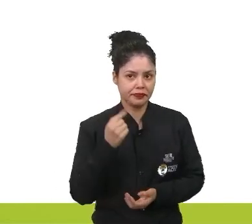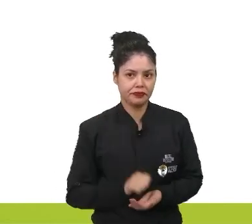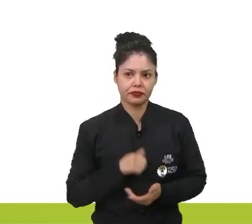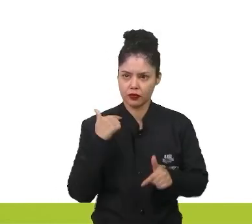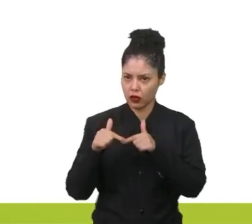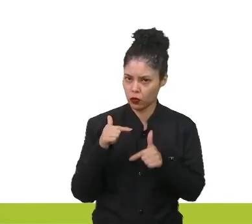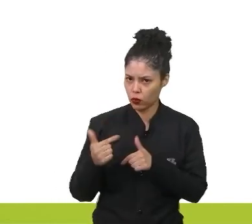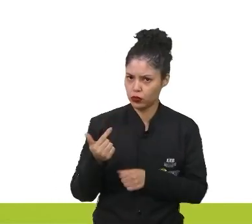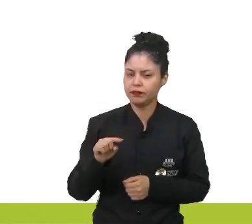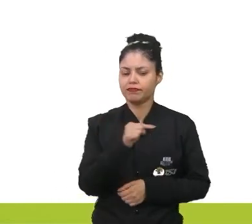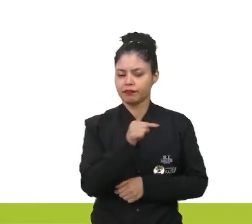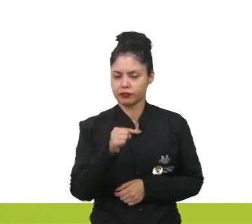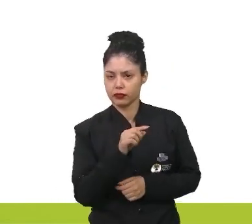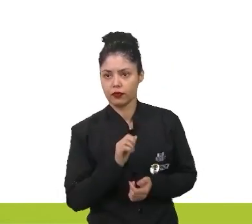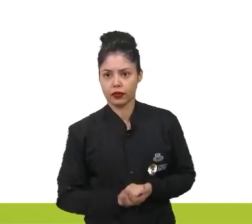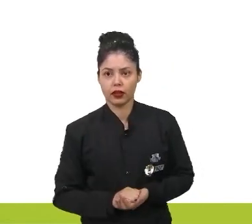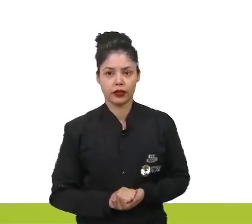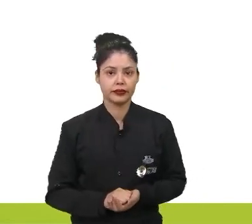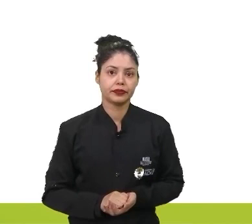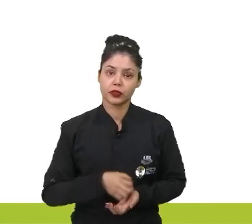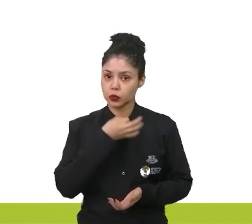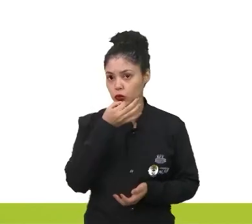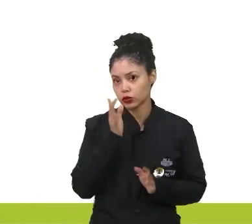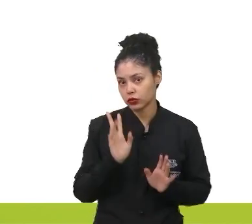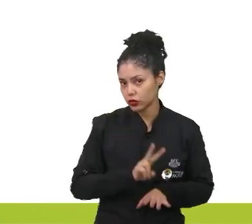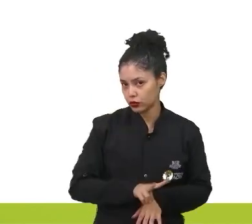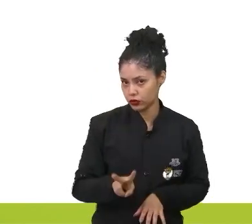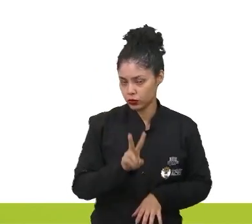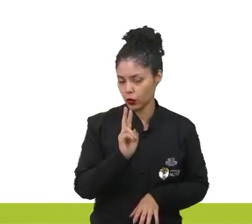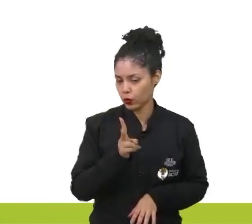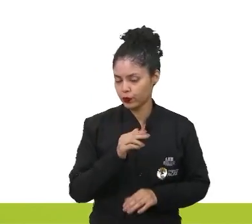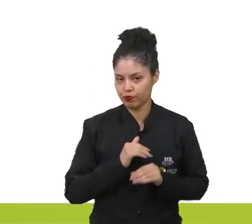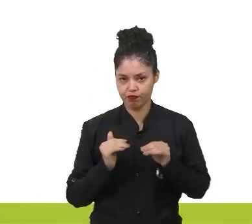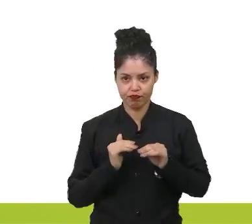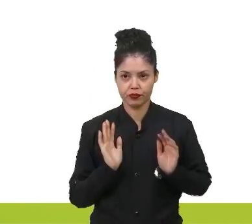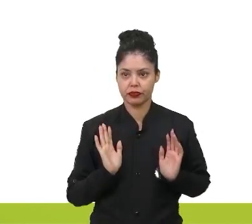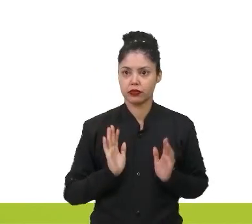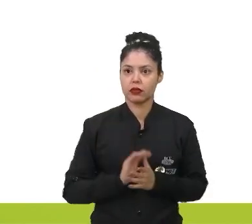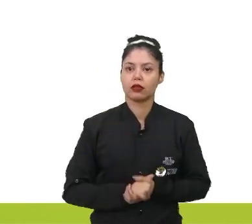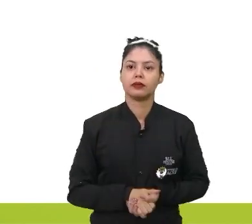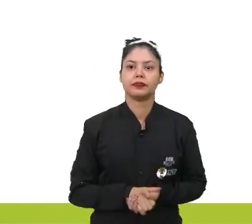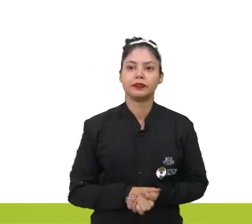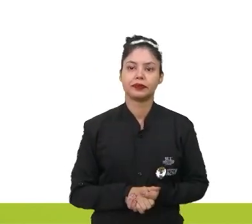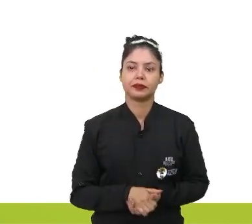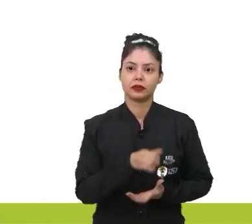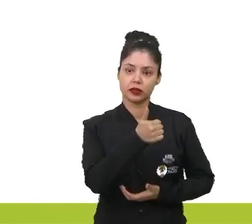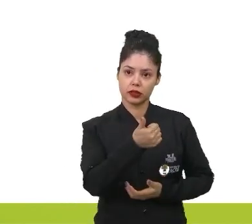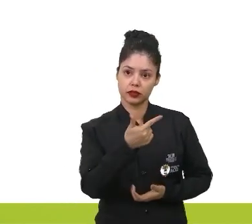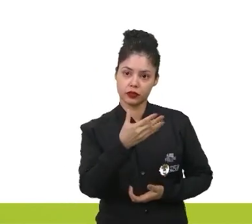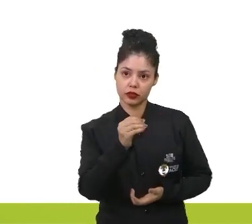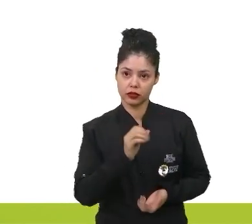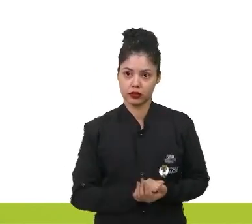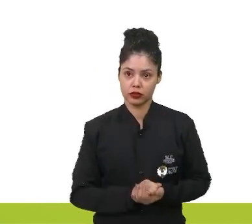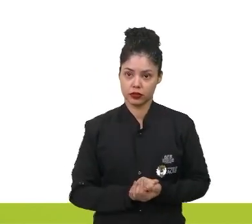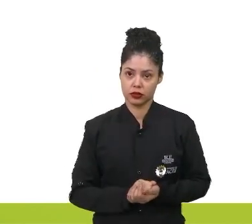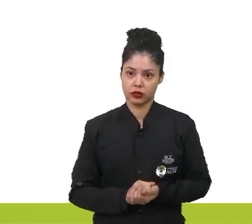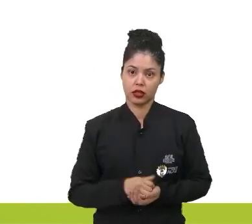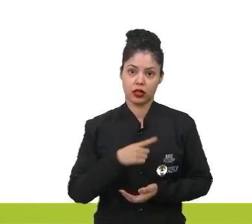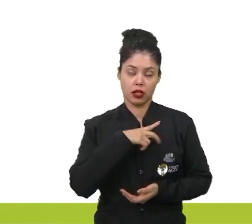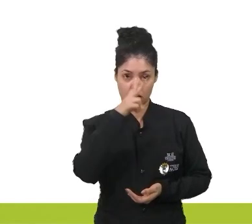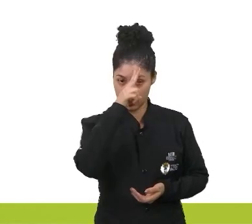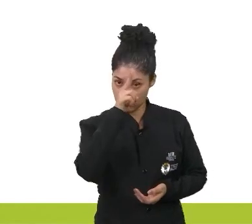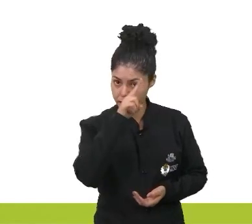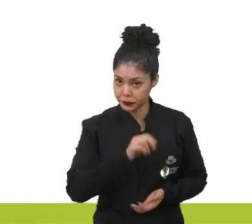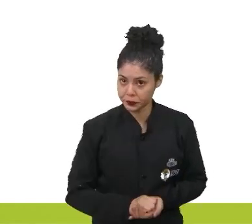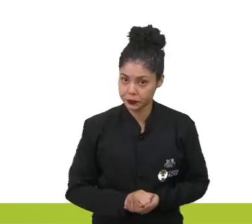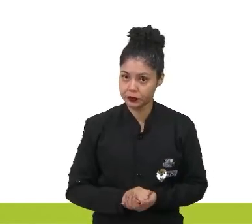trabalhar com esses números negativos. É uma sugestão, não vai dar o mesmo resultado, tá bom? O 120 ao quadrado, gente, macetezinho para quem está